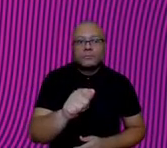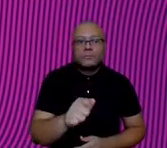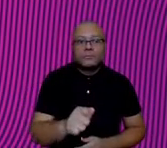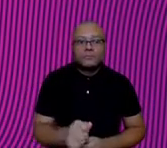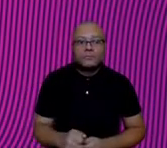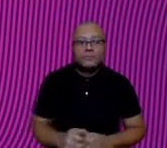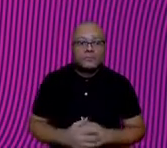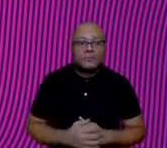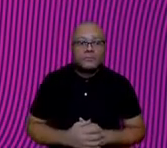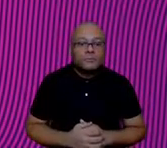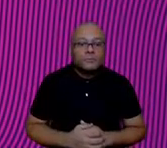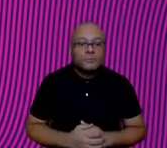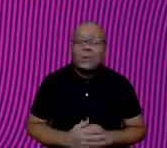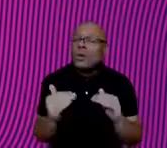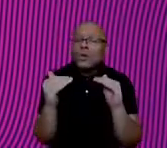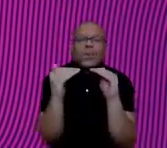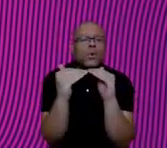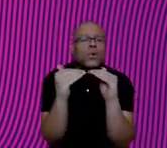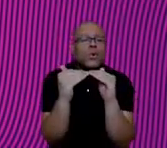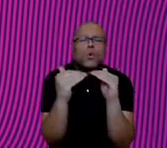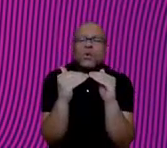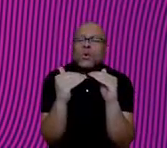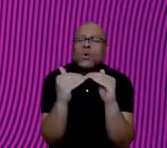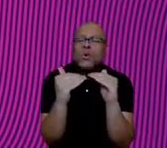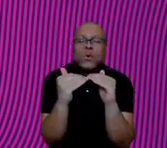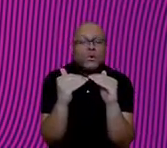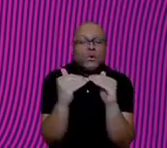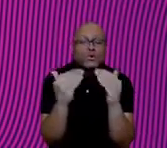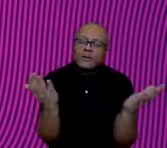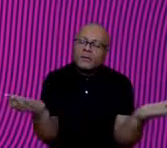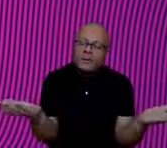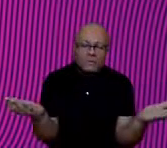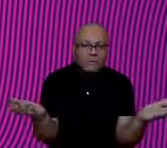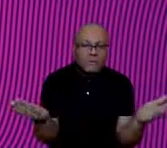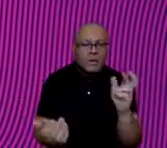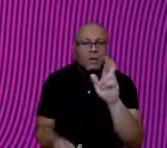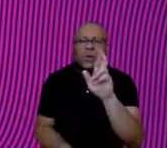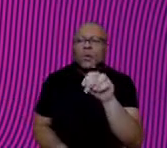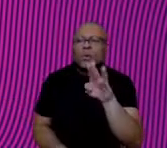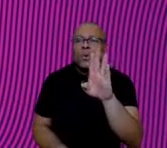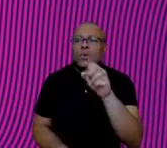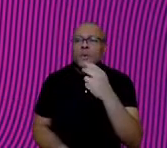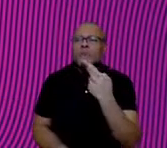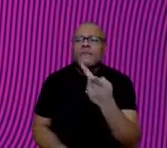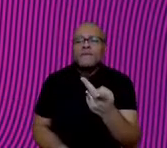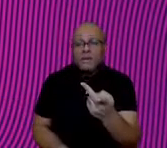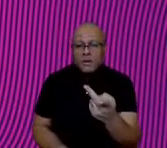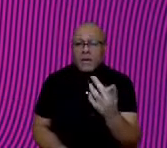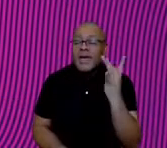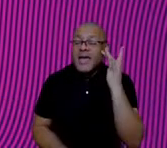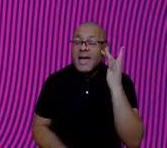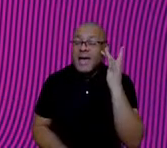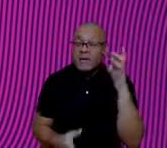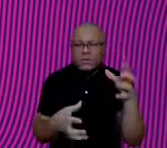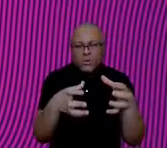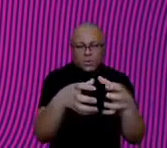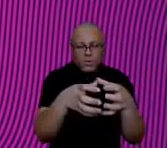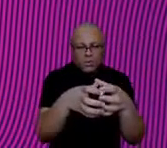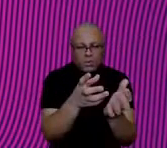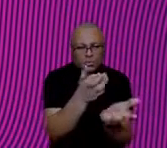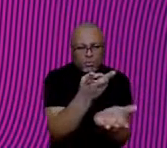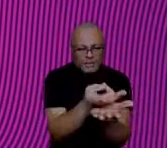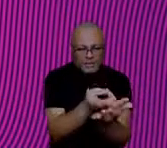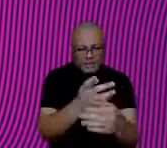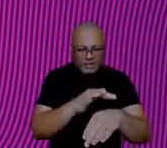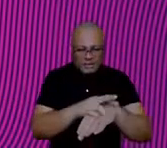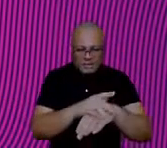Não, concordo, enfim, com o que o Rubens falou. Eu acho que essa população de pacientes com Parkinson, que acho que a gente